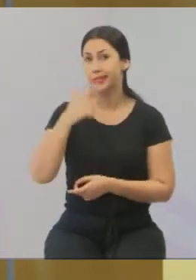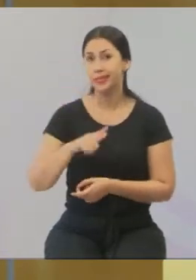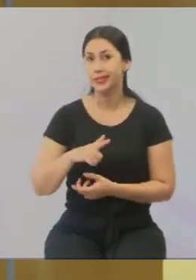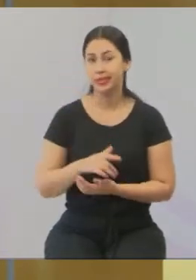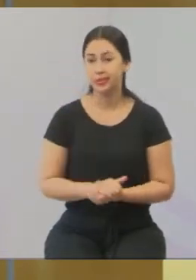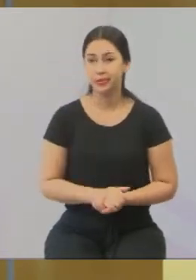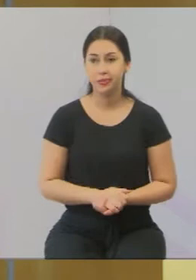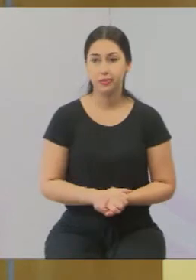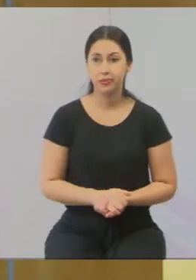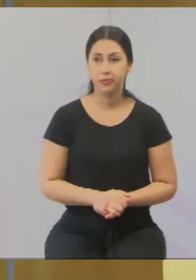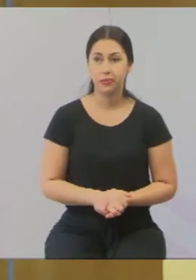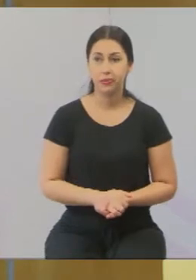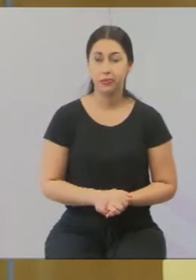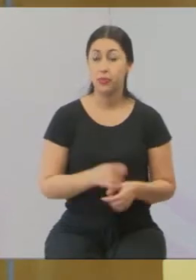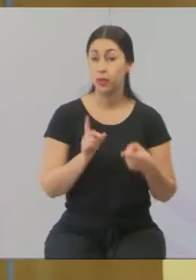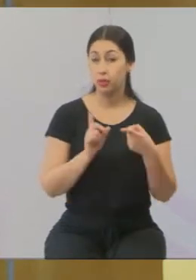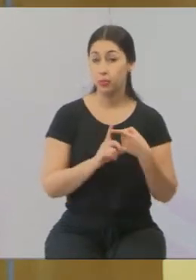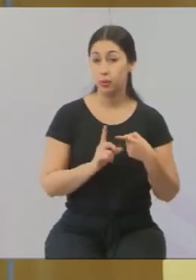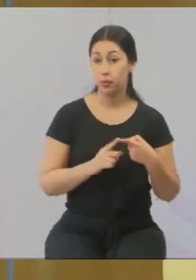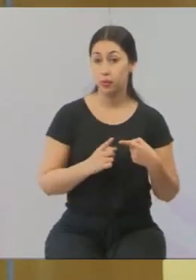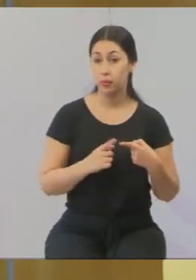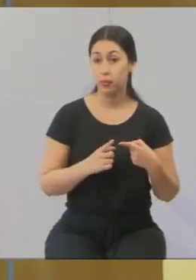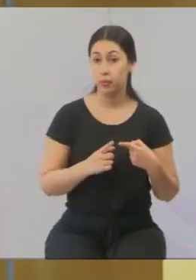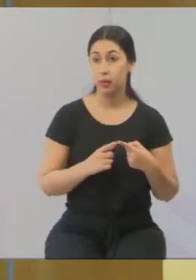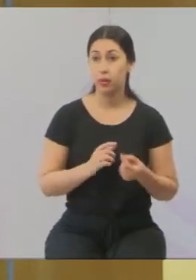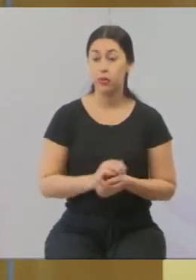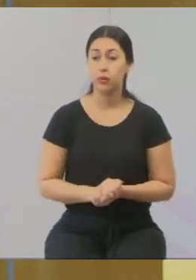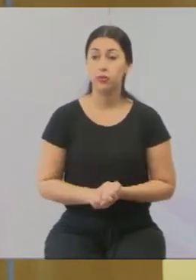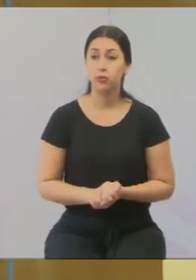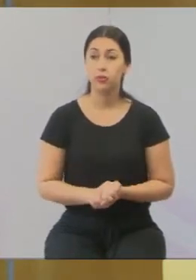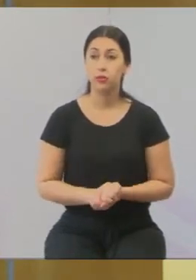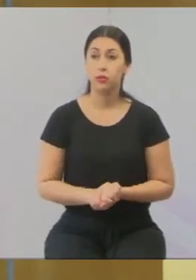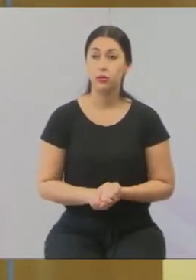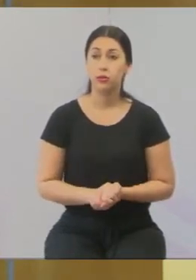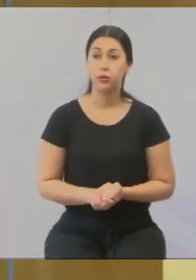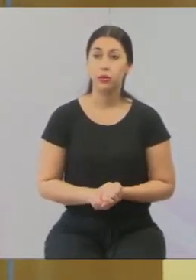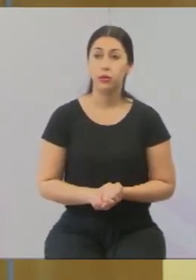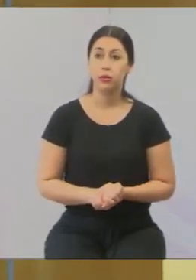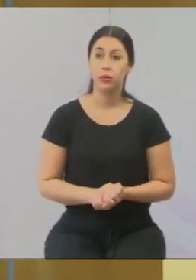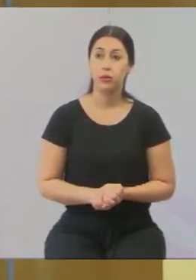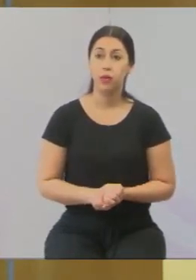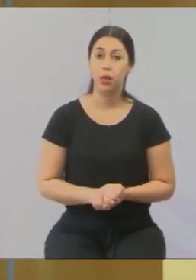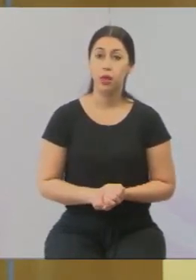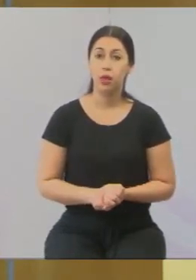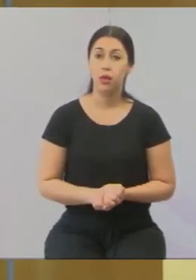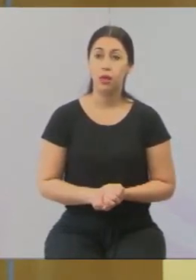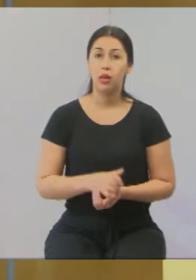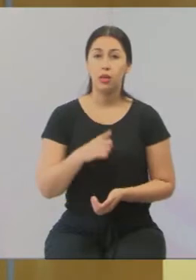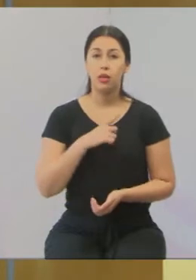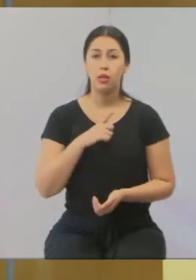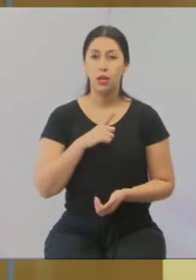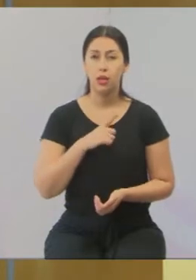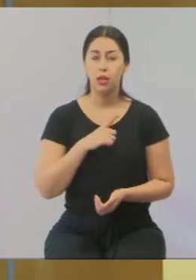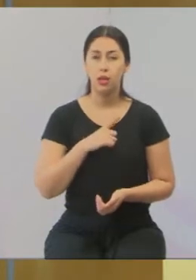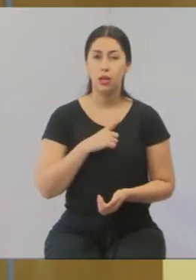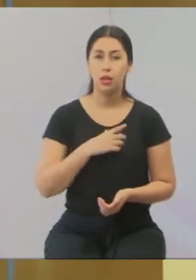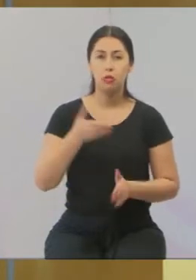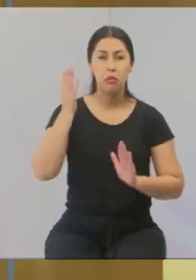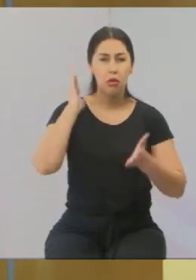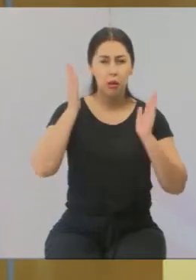difícil. A primeira é com relação ao tráfego de maquinário, máquinas